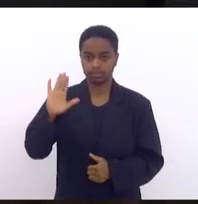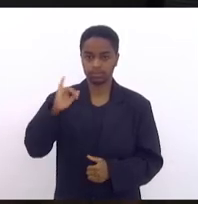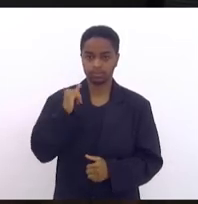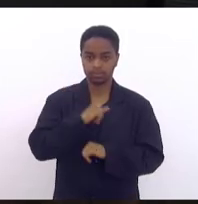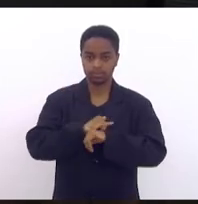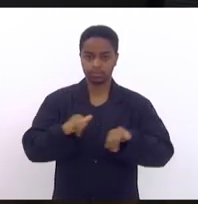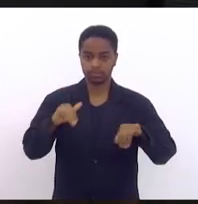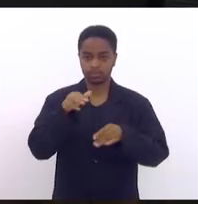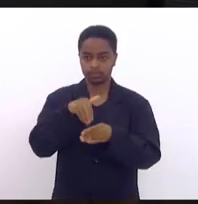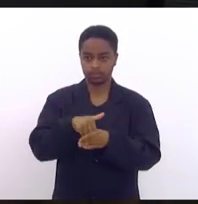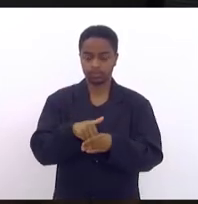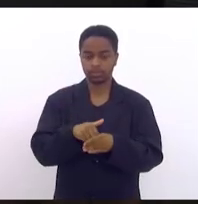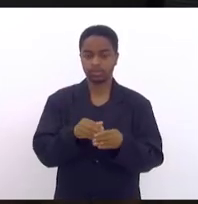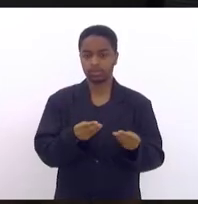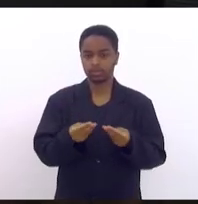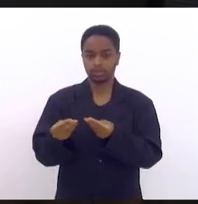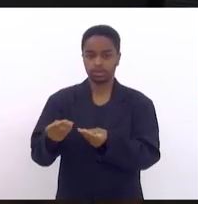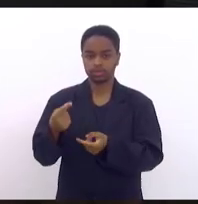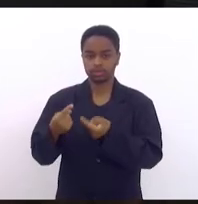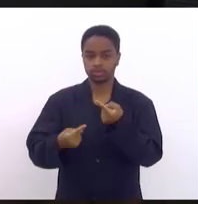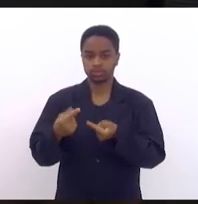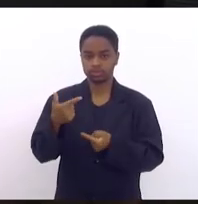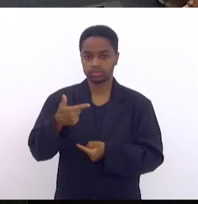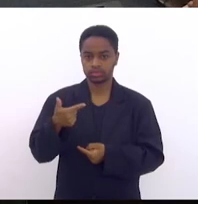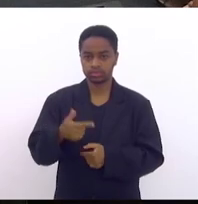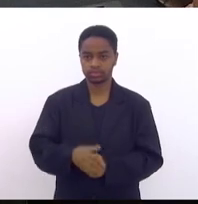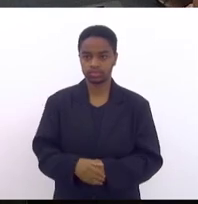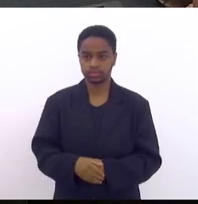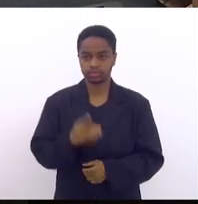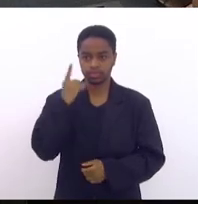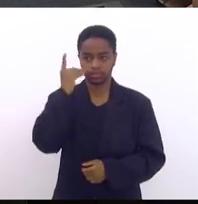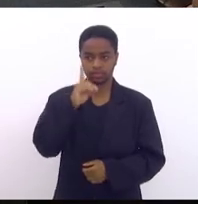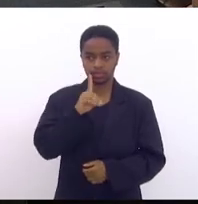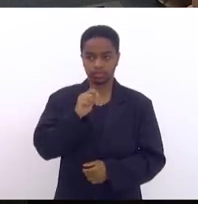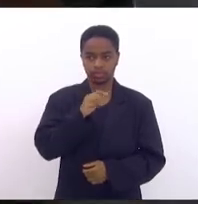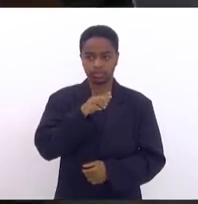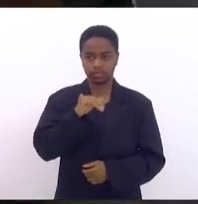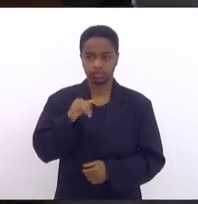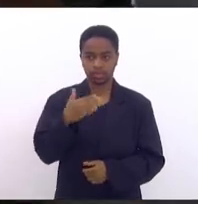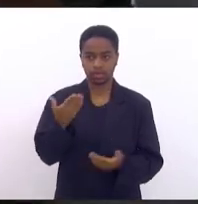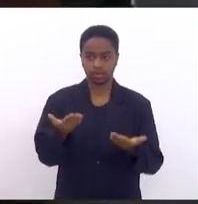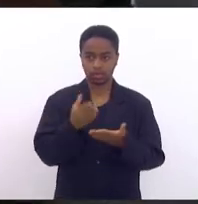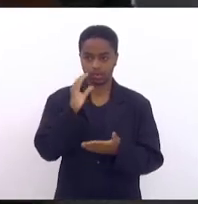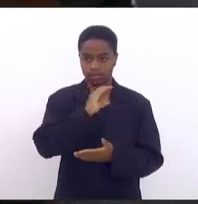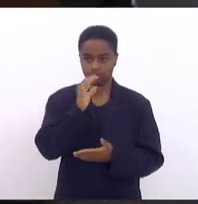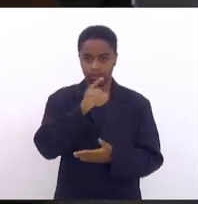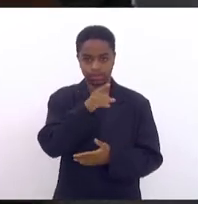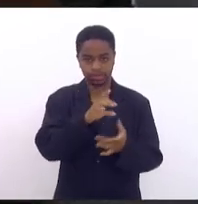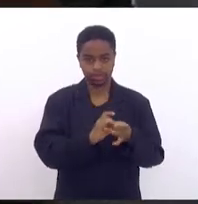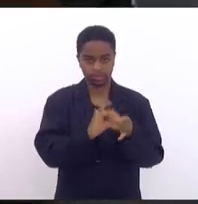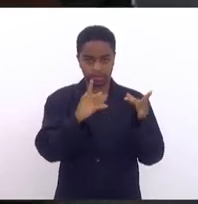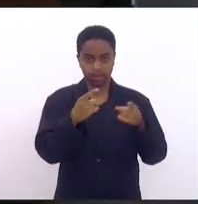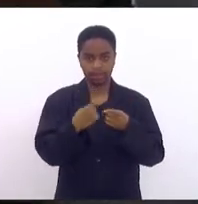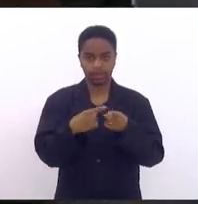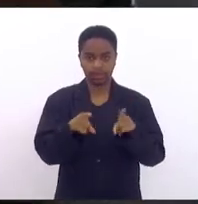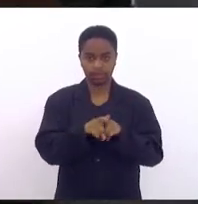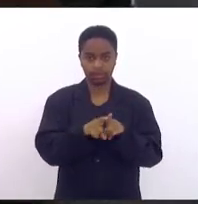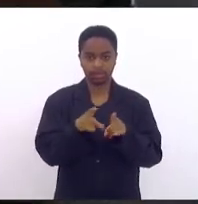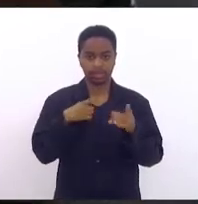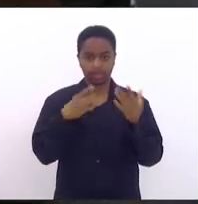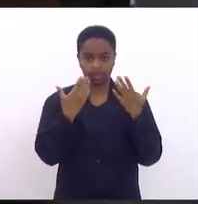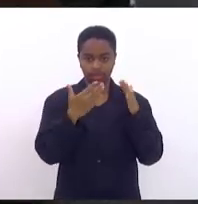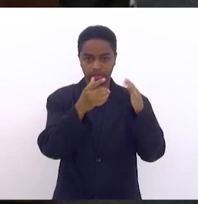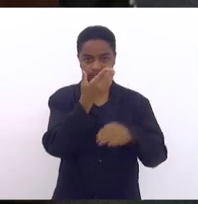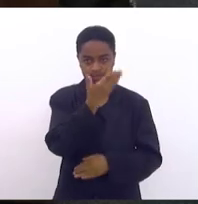do vencido para a segunda discussão. Deputado Dani Monteiro. Declarar muito rapidinho, dessa vez Vossa Excelência vai deixar, porque inclusive há um elogio a